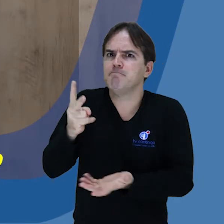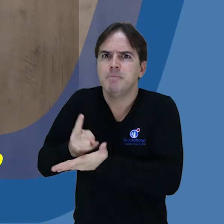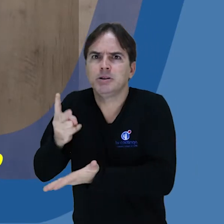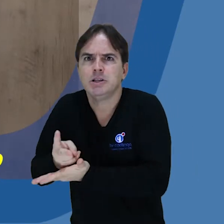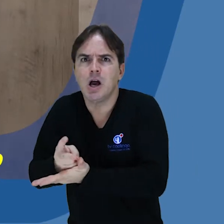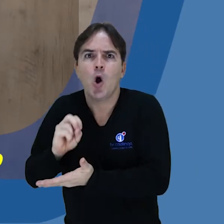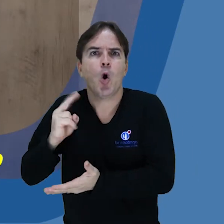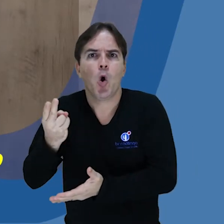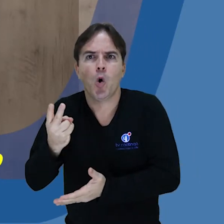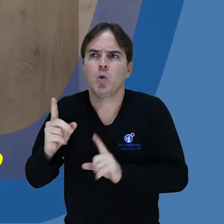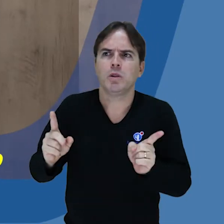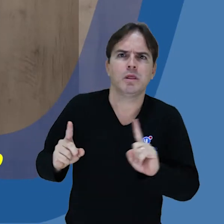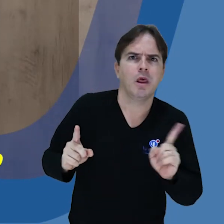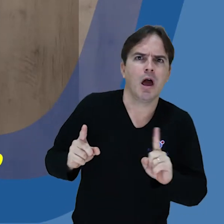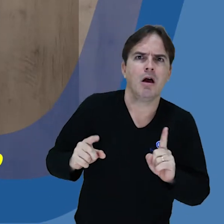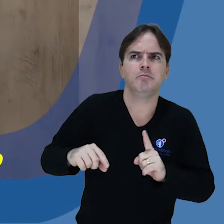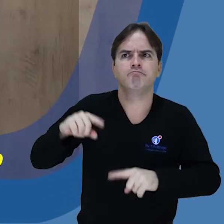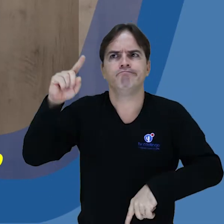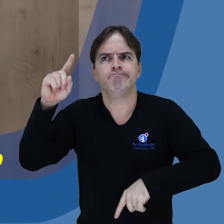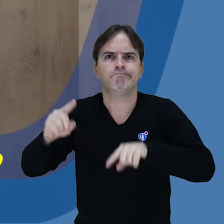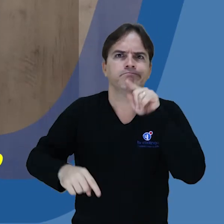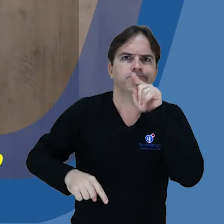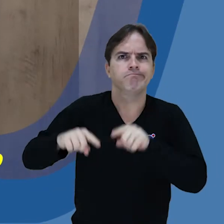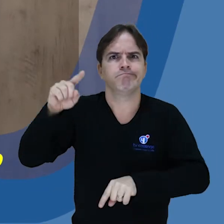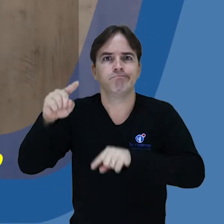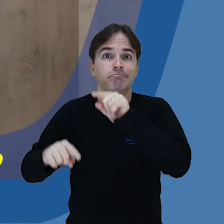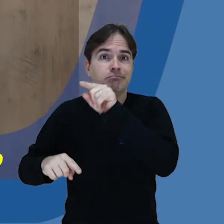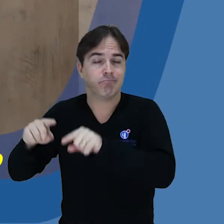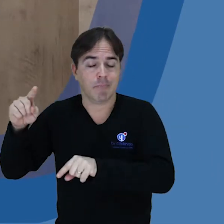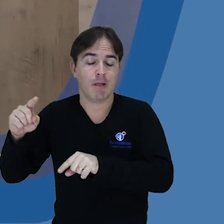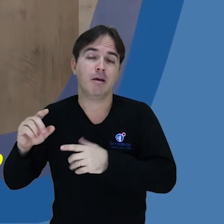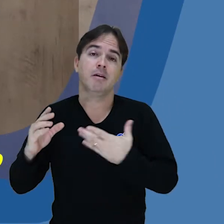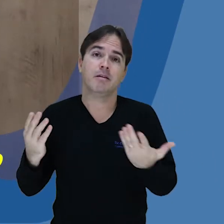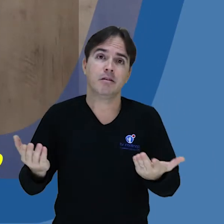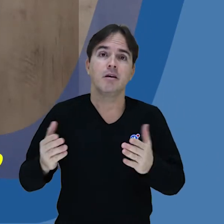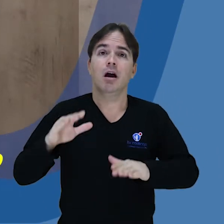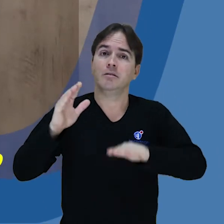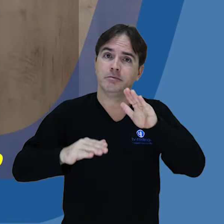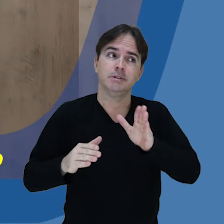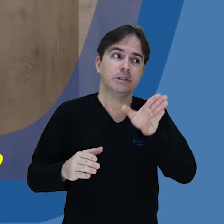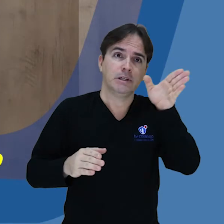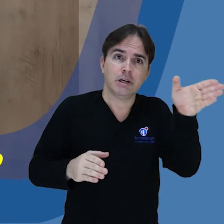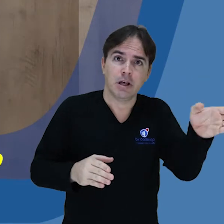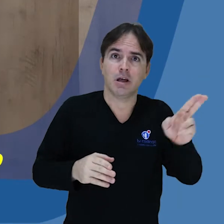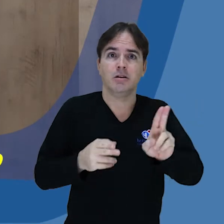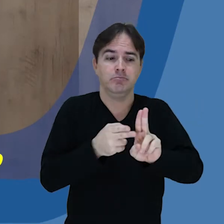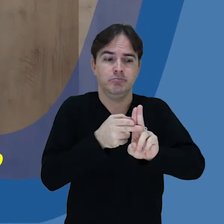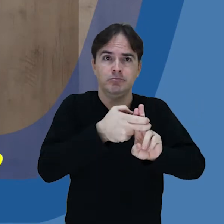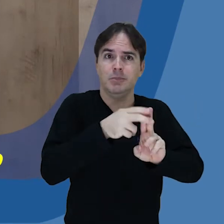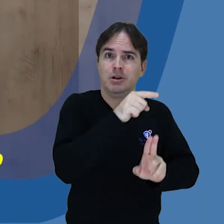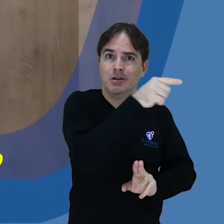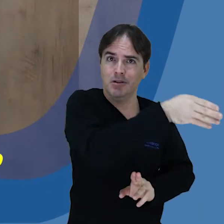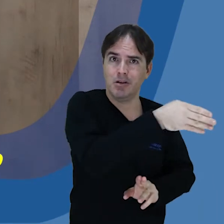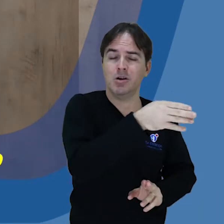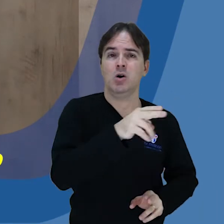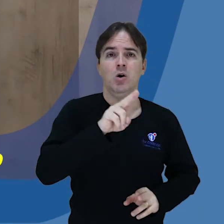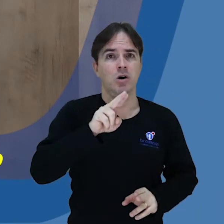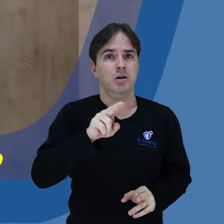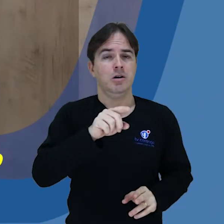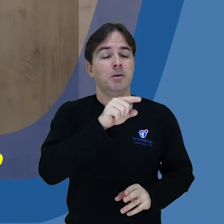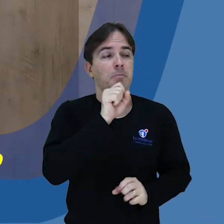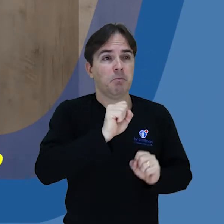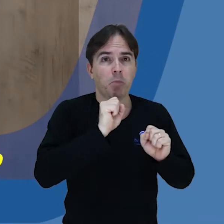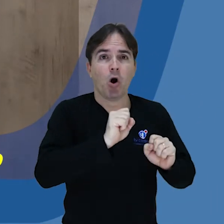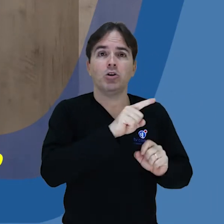muito alta, você tem que buscar orientação. A primeira indicação na unidade básica de saúde, e caso esses sintomas